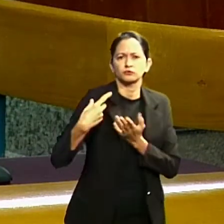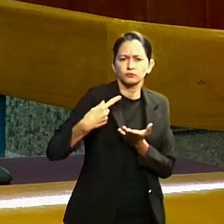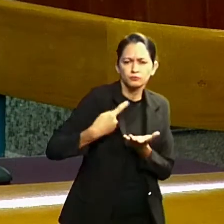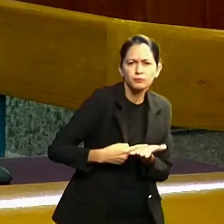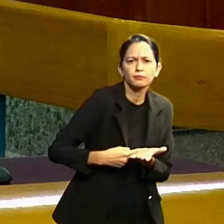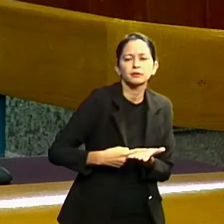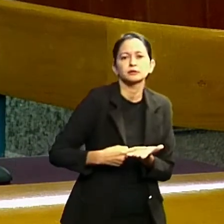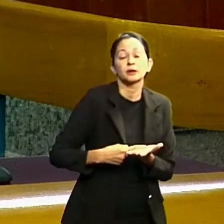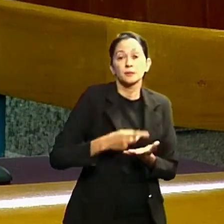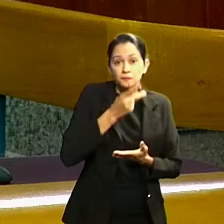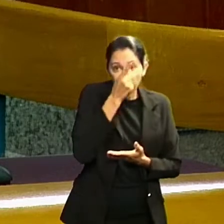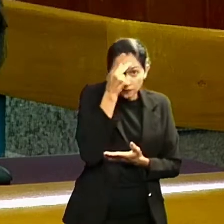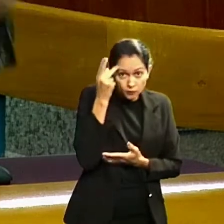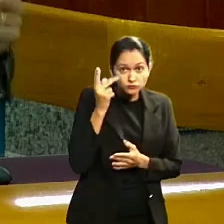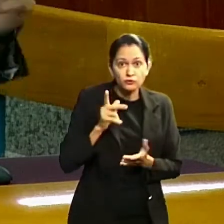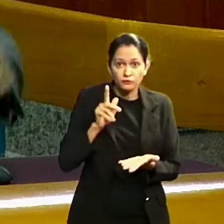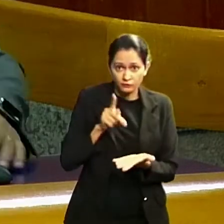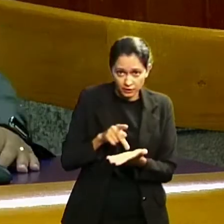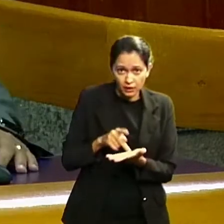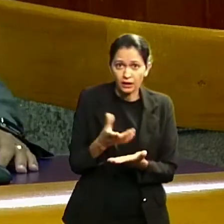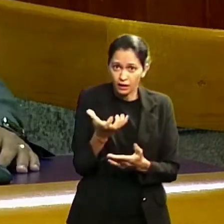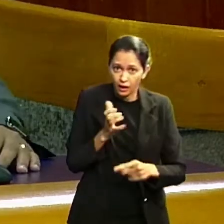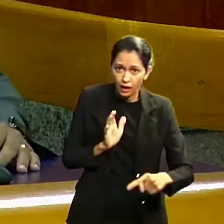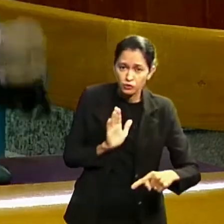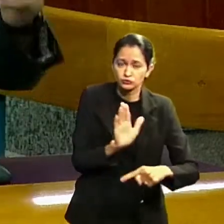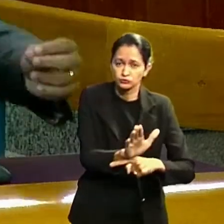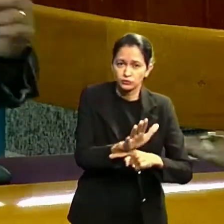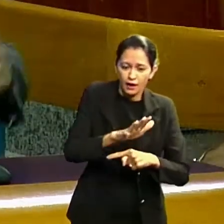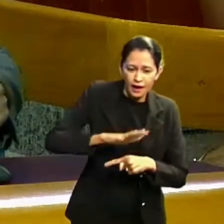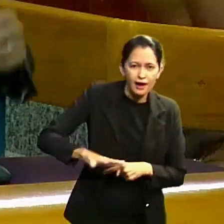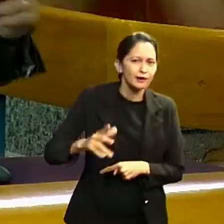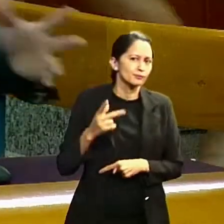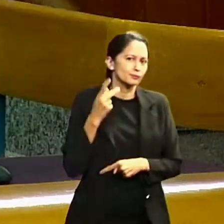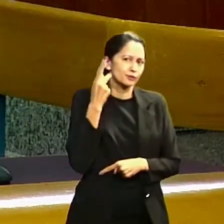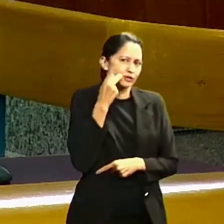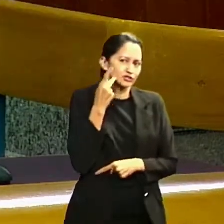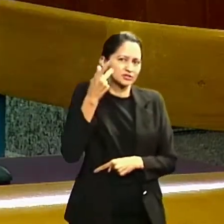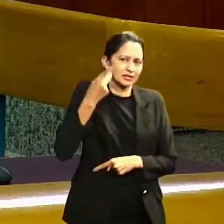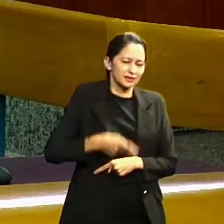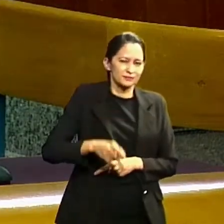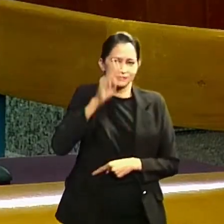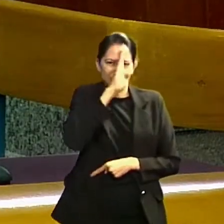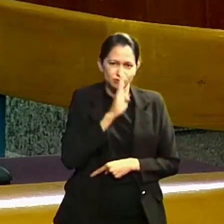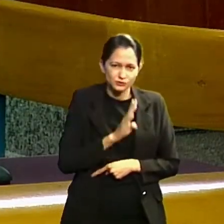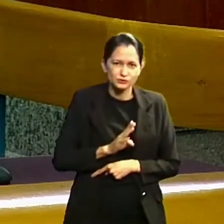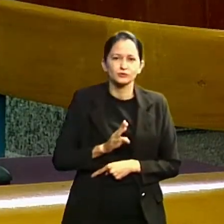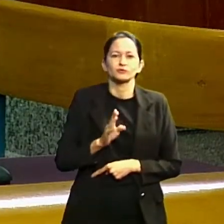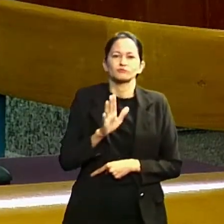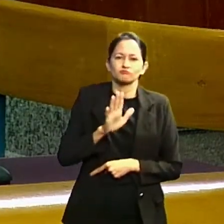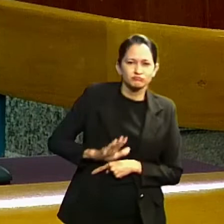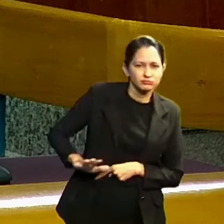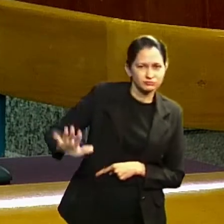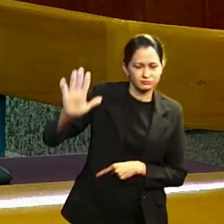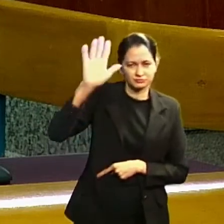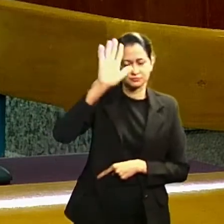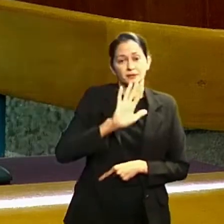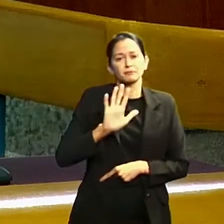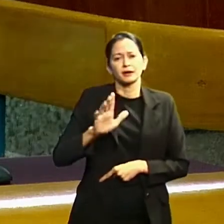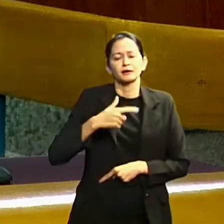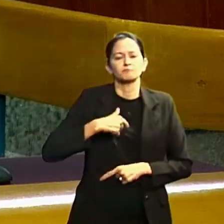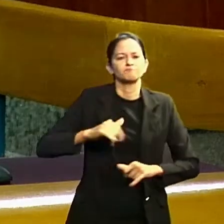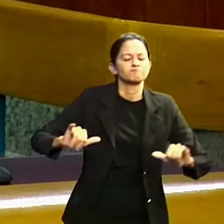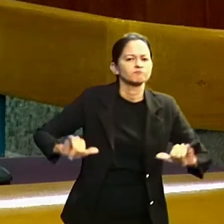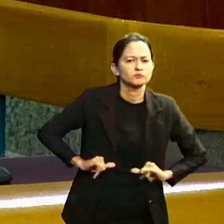Pessoas que querem contribuir com a política brasileira, com a política goiana, a política goianiense. Mas eu tenho